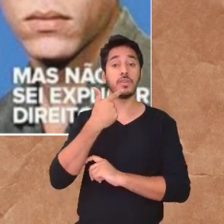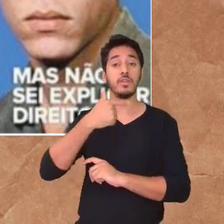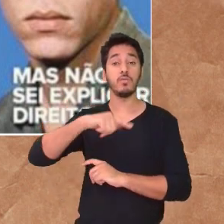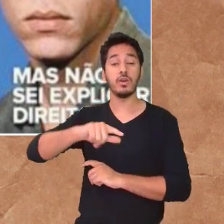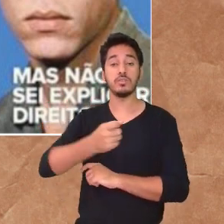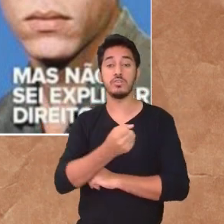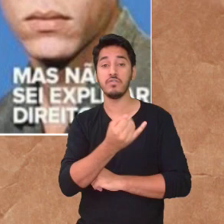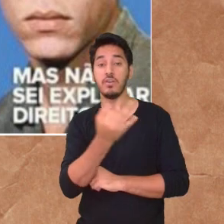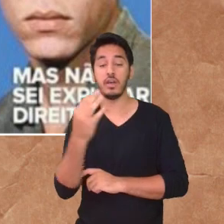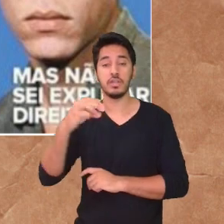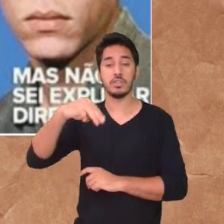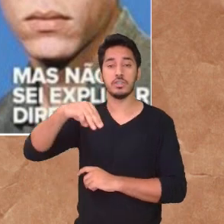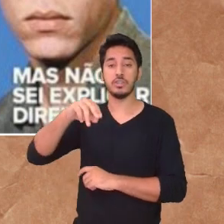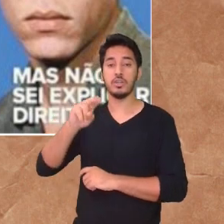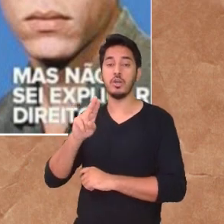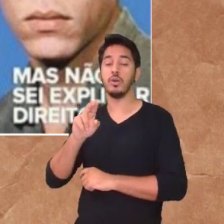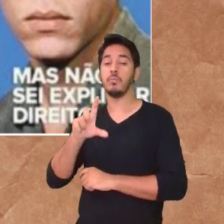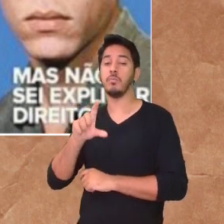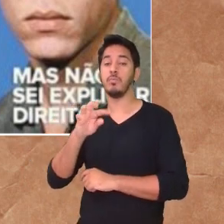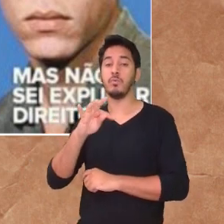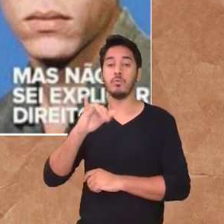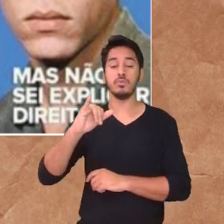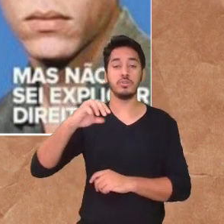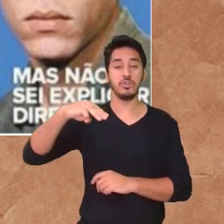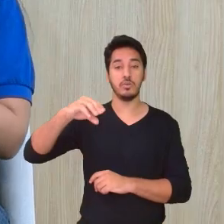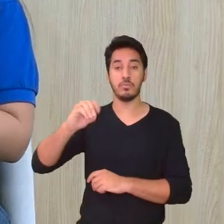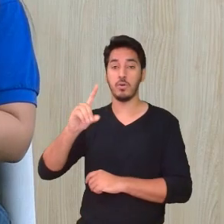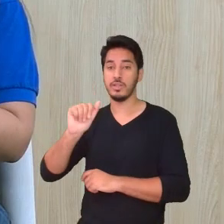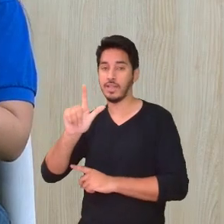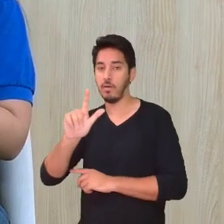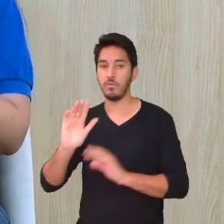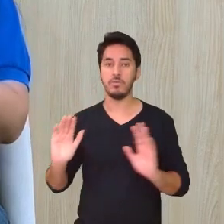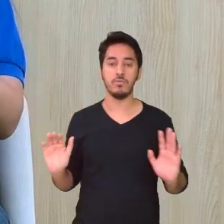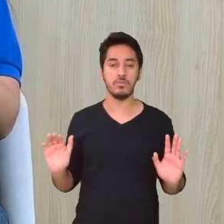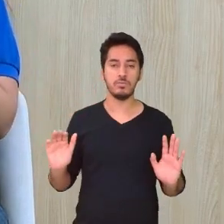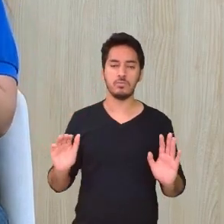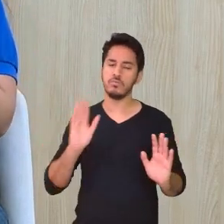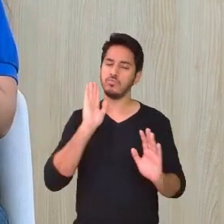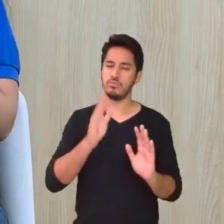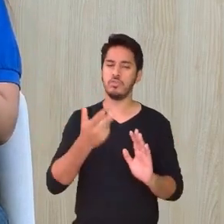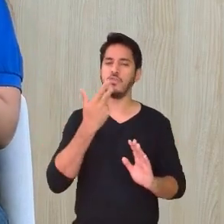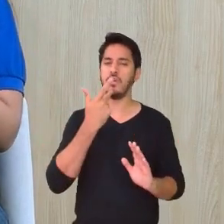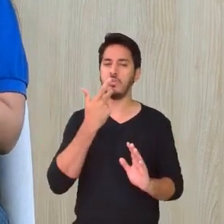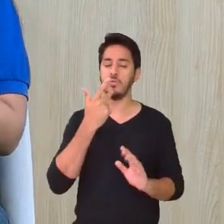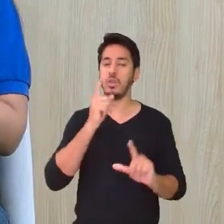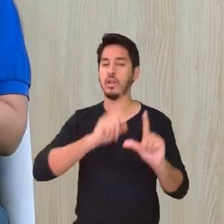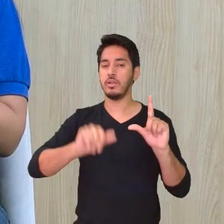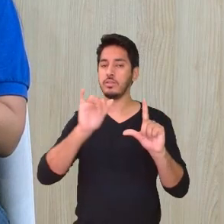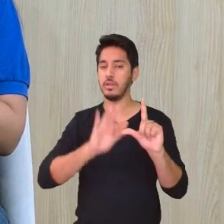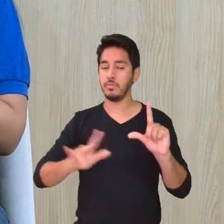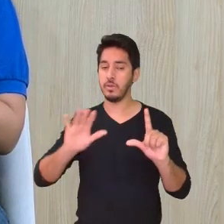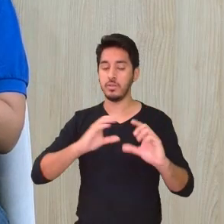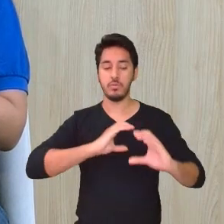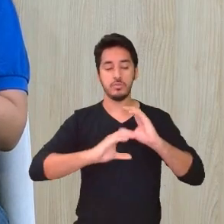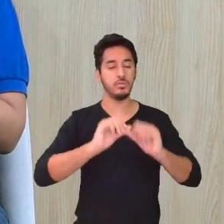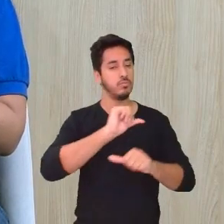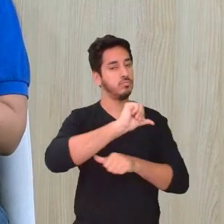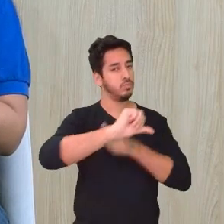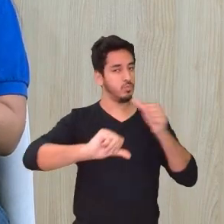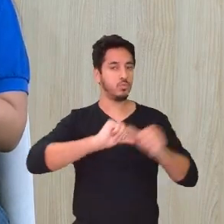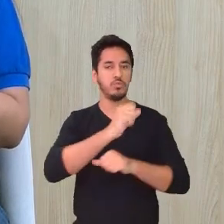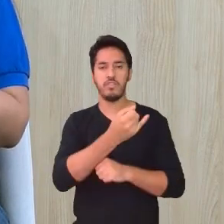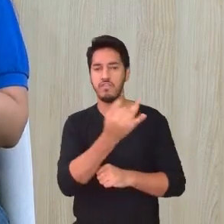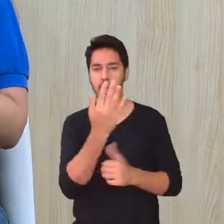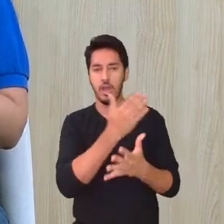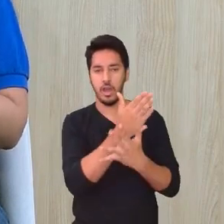tá certo? E isso é muito importante para vocês, porque, como eu disse, a gente disse, letramento, a comunicação mudou, tem vários